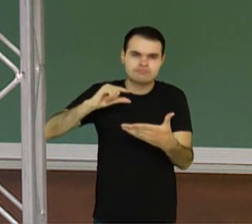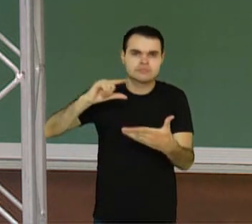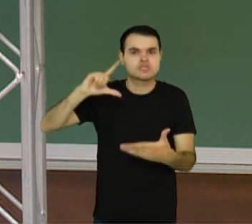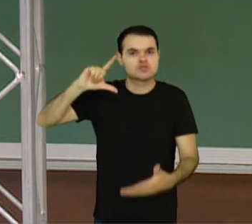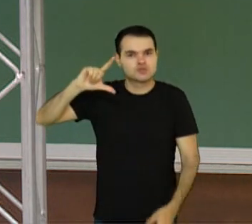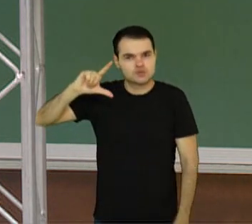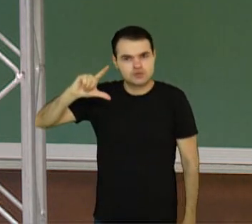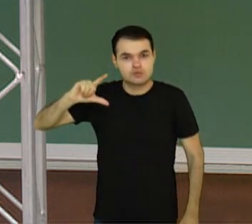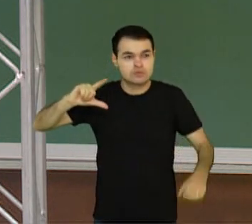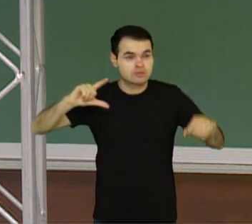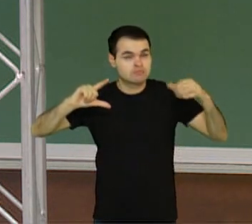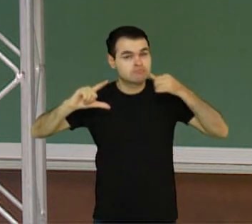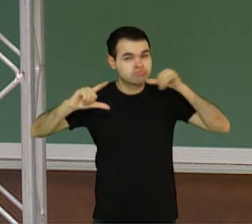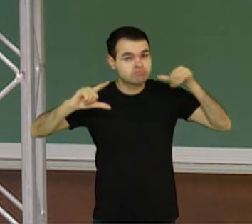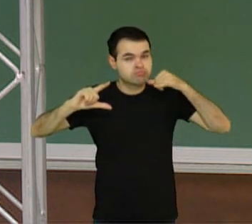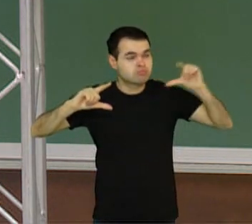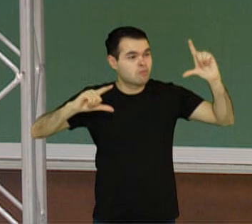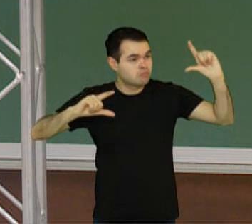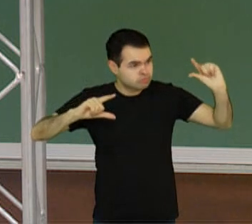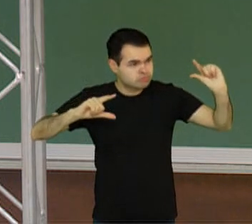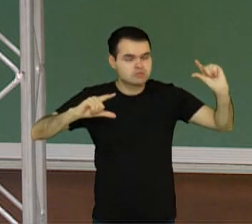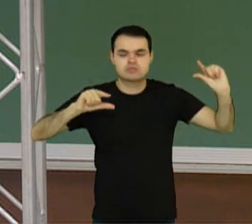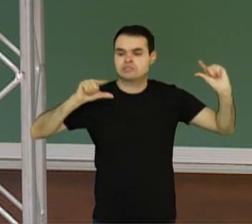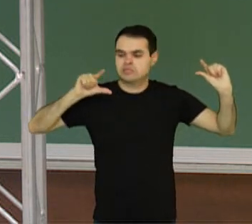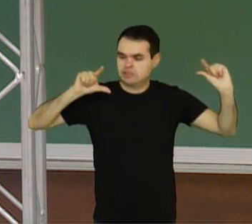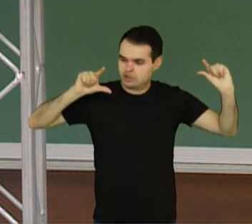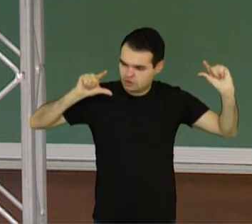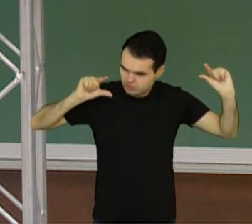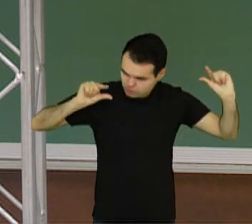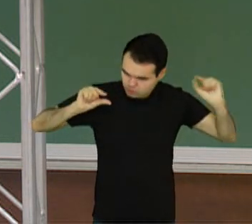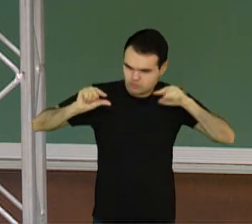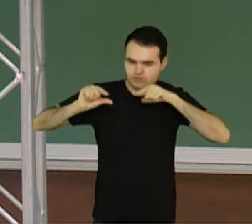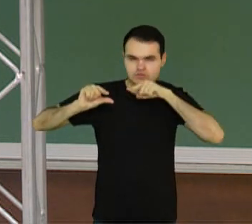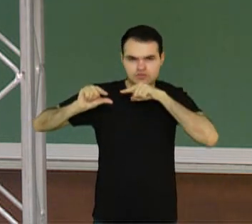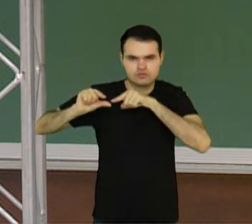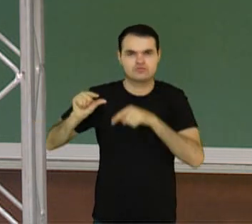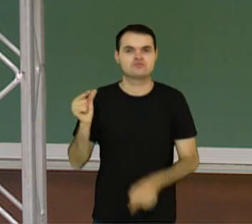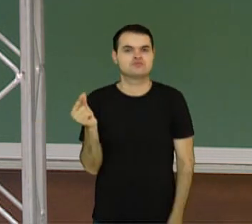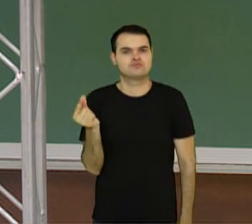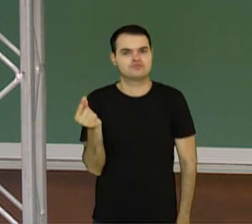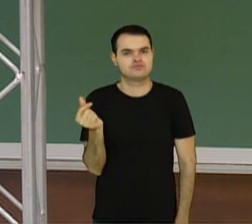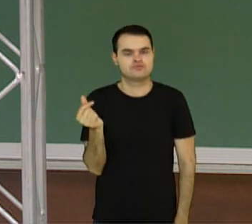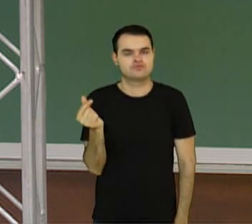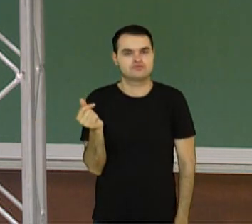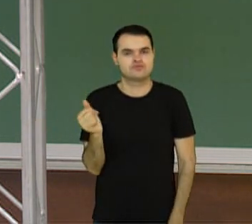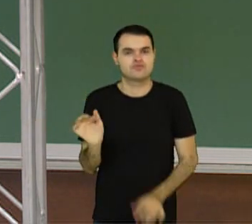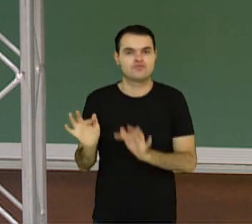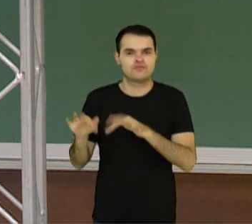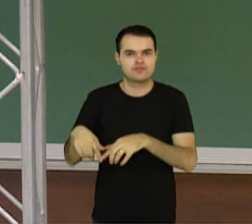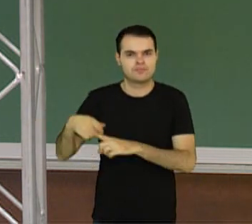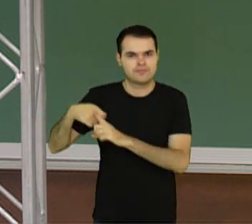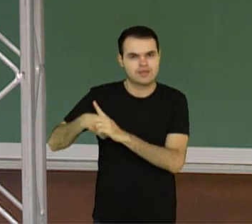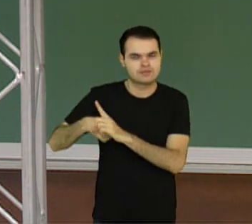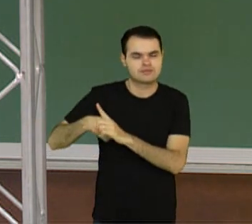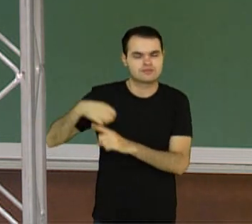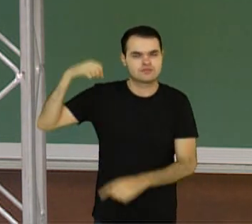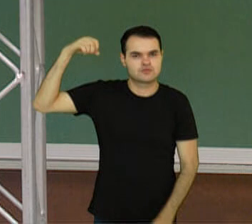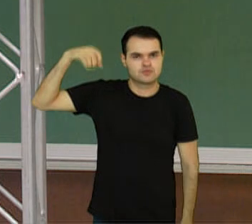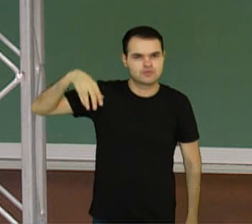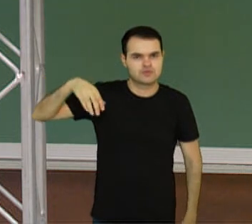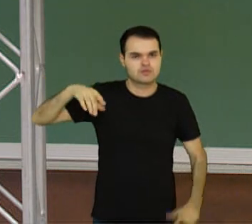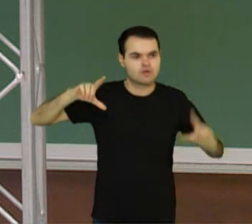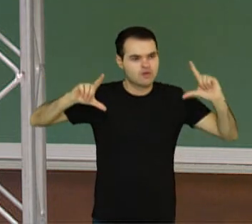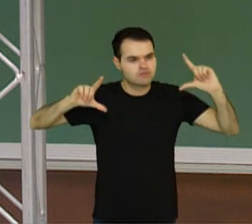E diminuindo o consumo de energia, você também diminui a sua continha de luz, tá